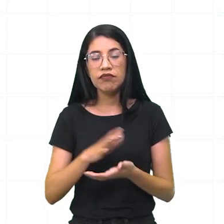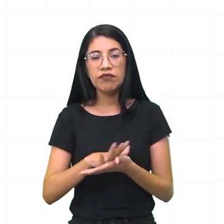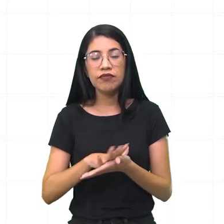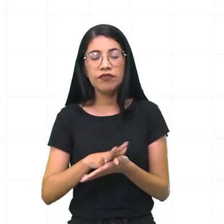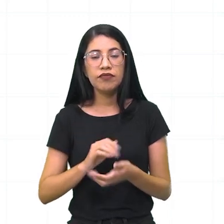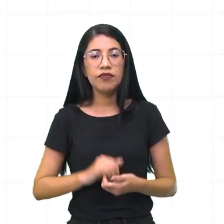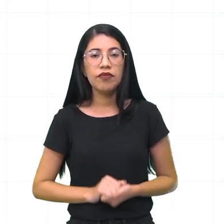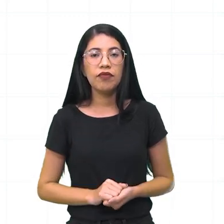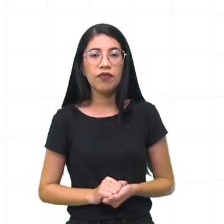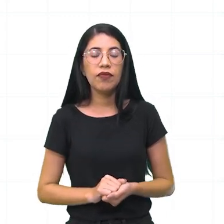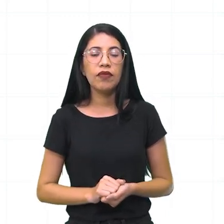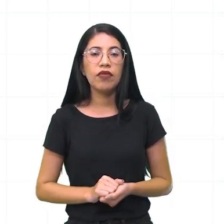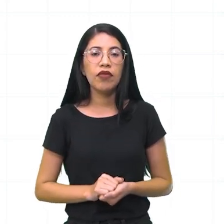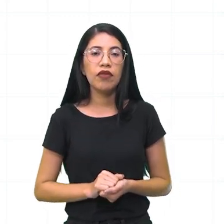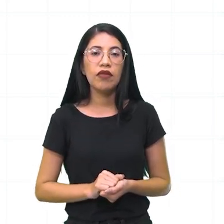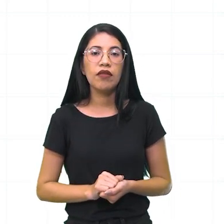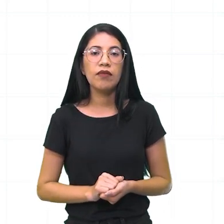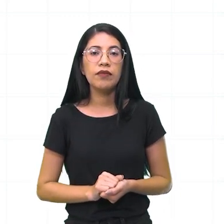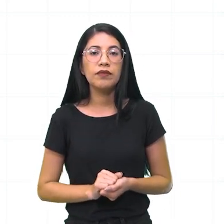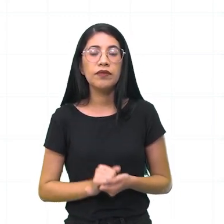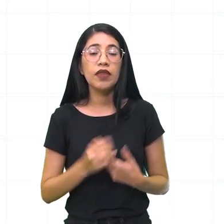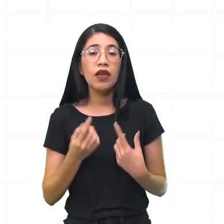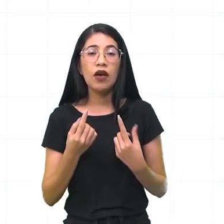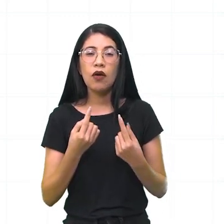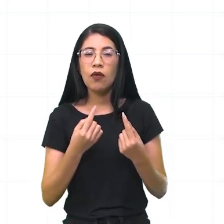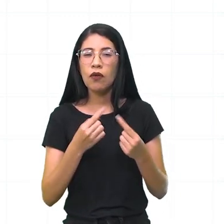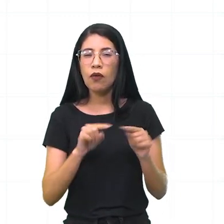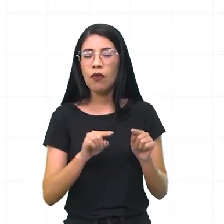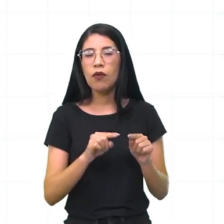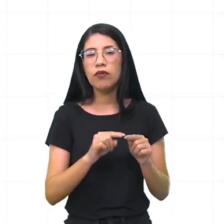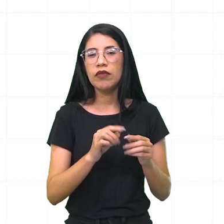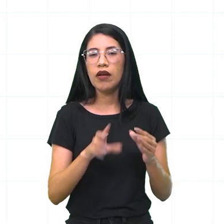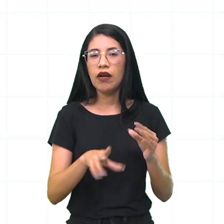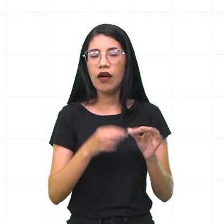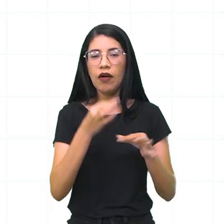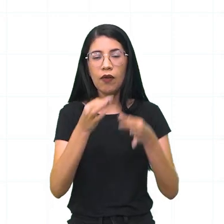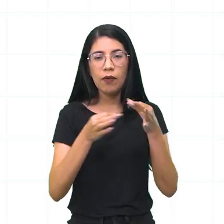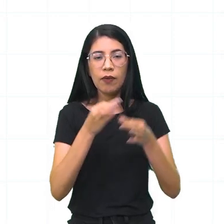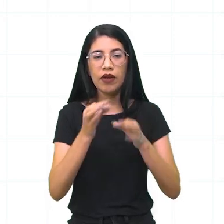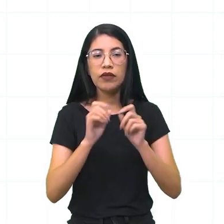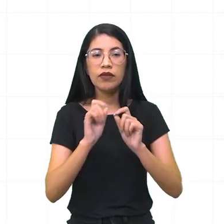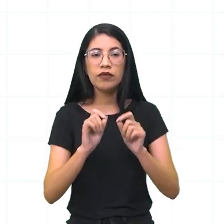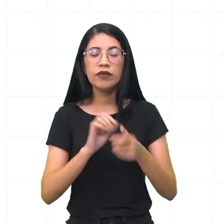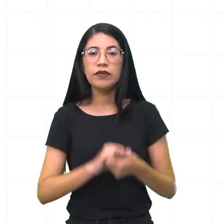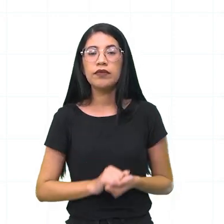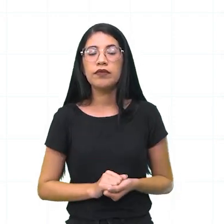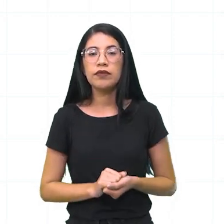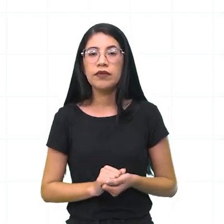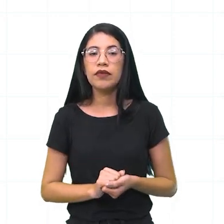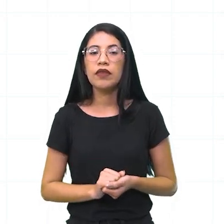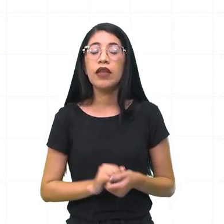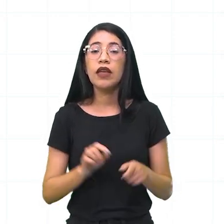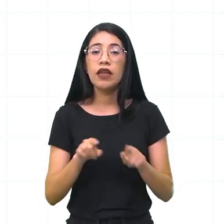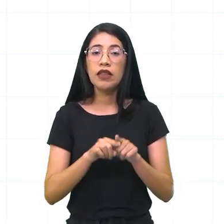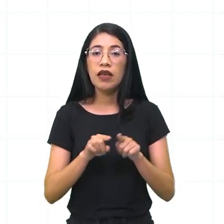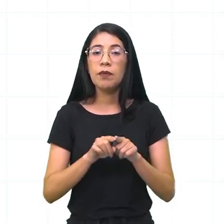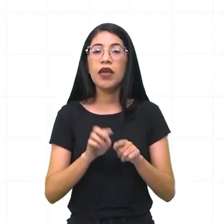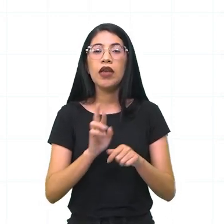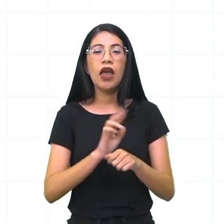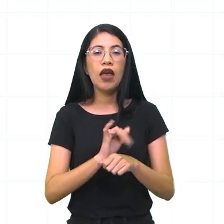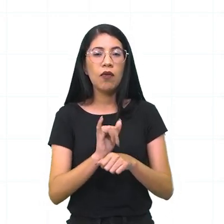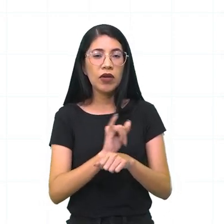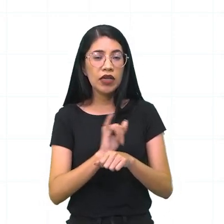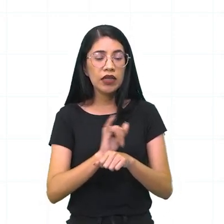exposição. Vamos falar então da contra-argumentação, né, neste mesmo sentido. A contra-argumentação é um dos recursos